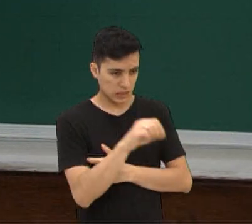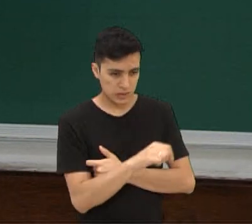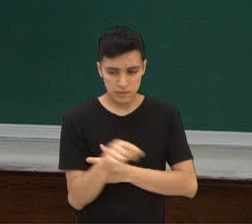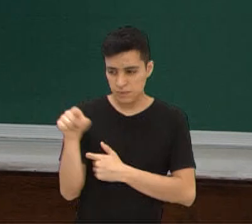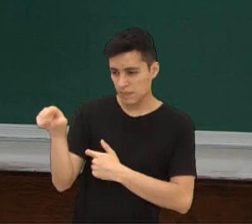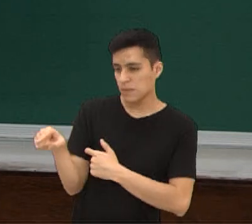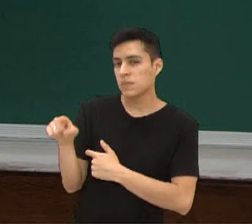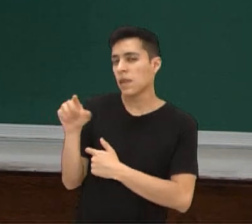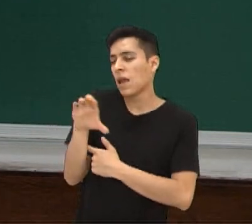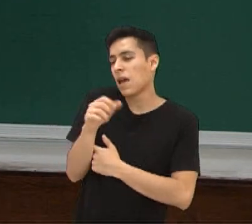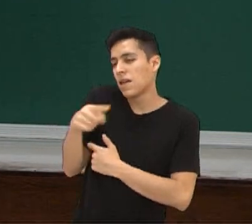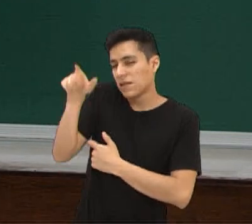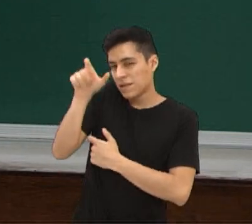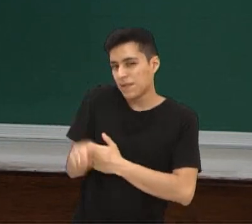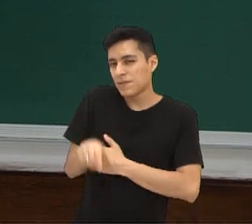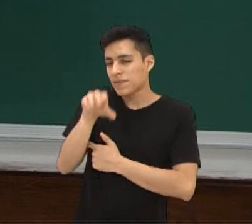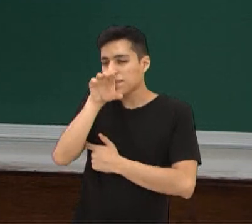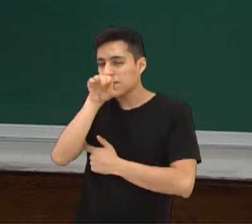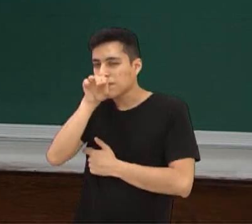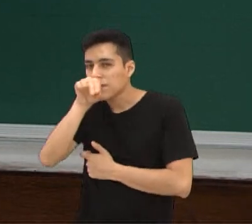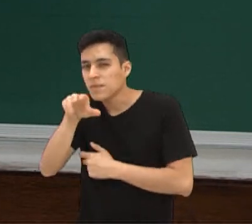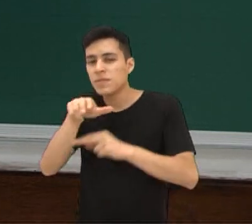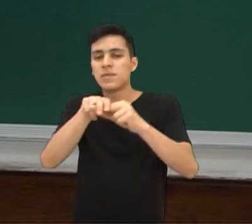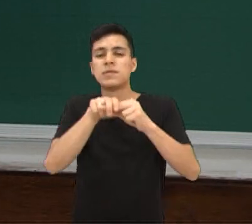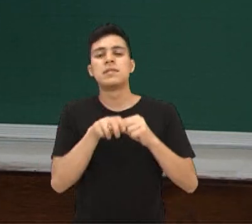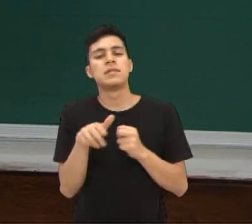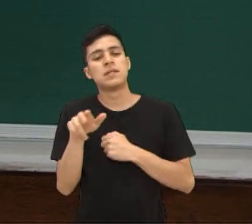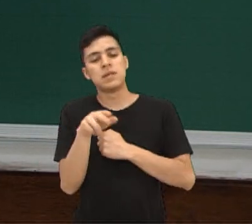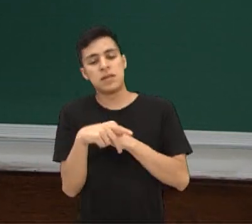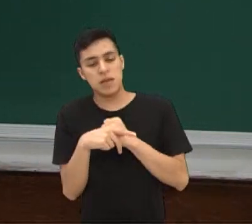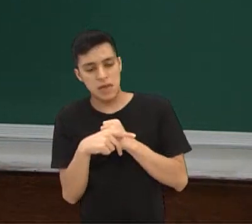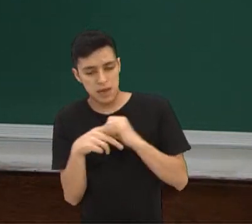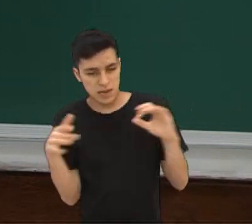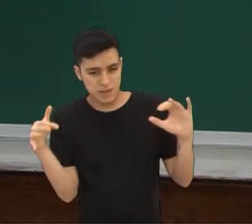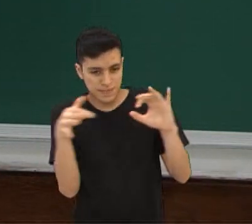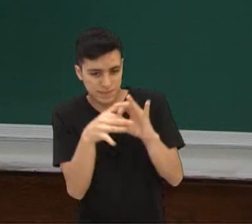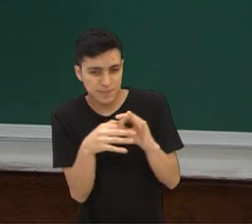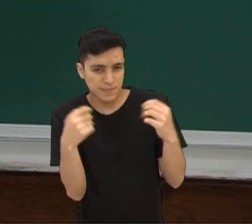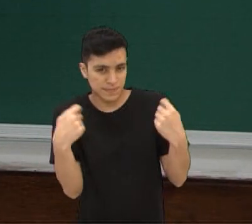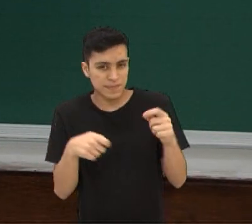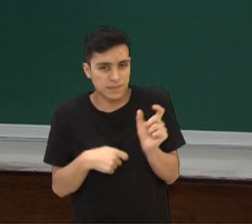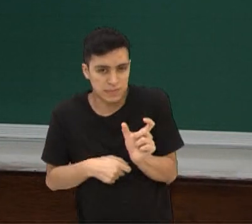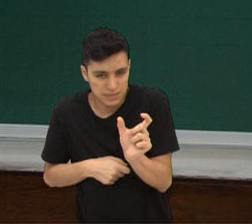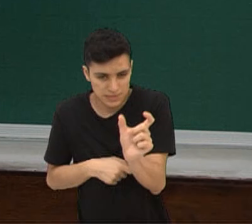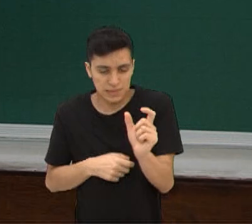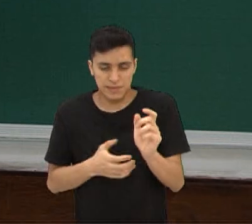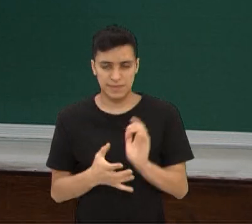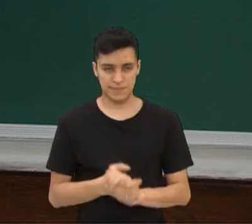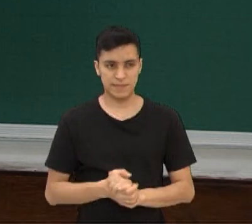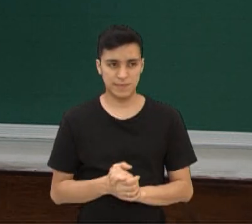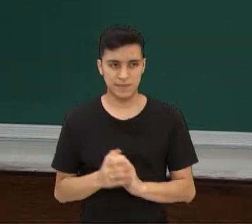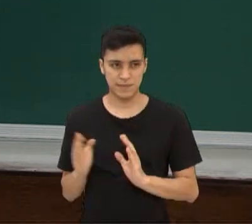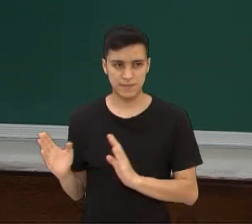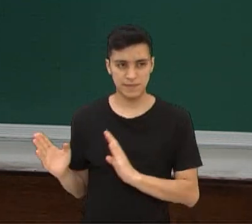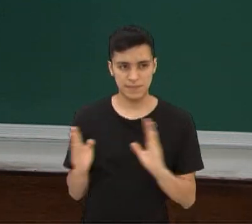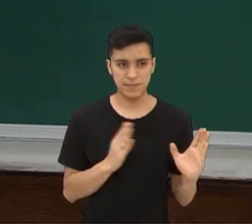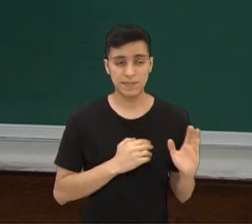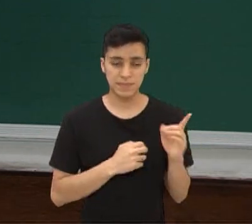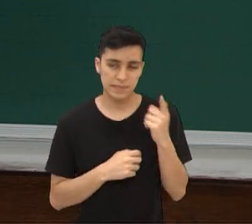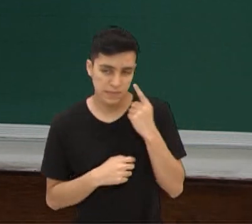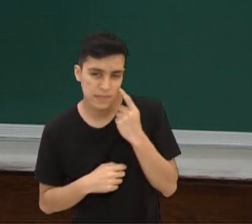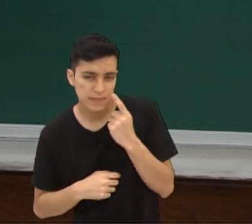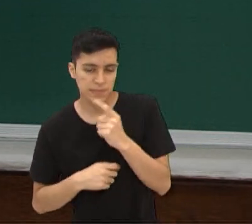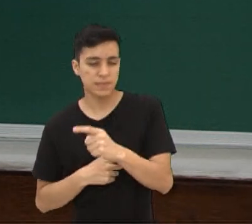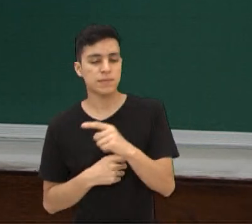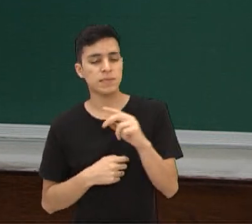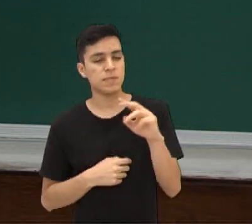ação que o papagaio faz. Por isso que a gente usa um pronome relativo para conectar. Do you know the woman whose son